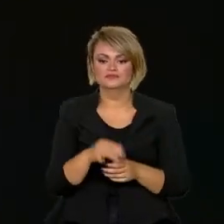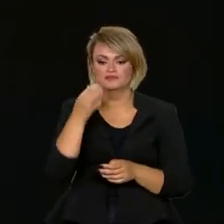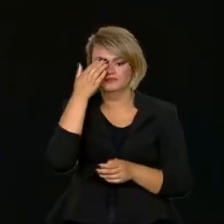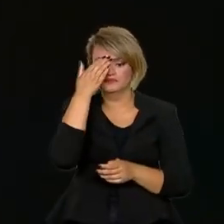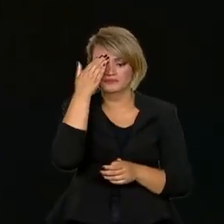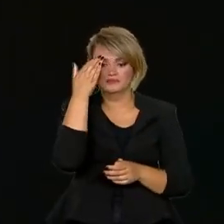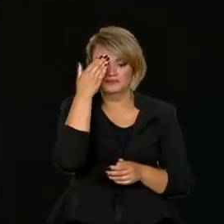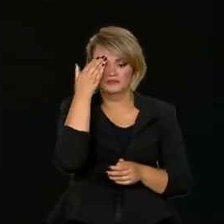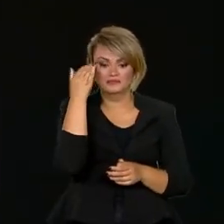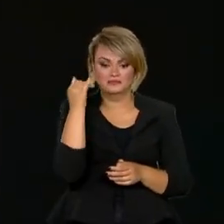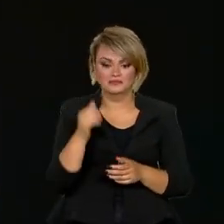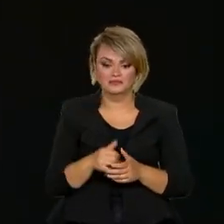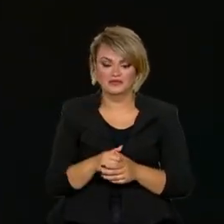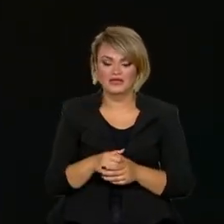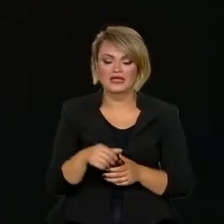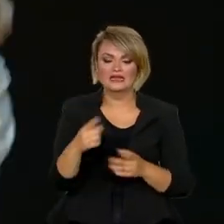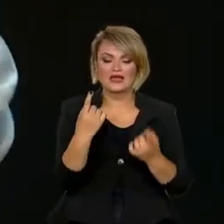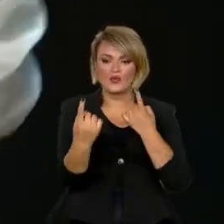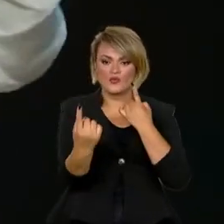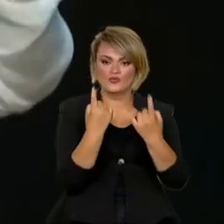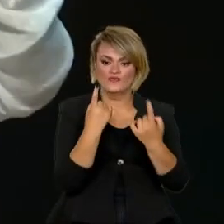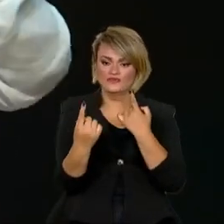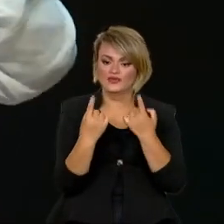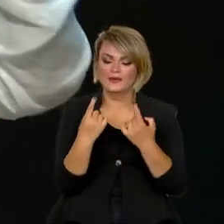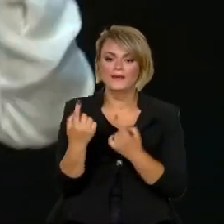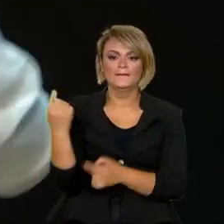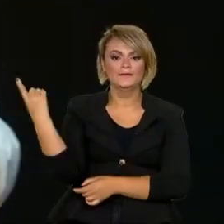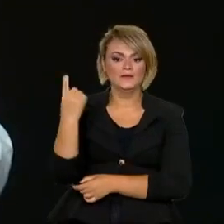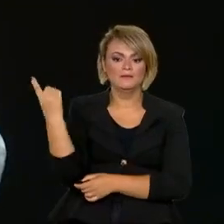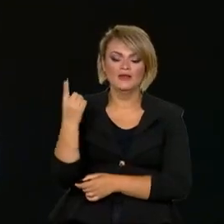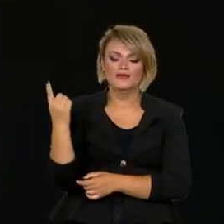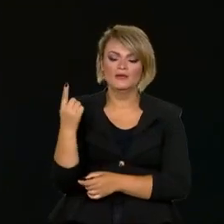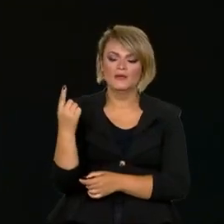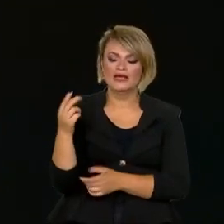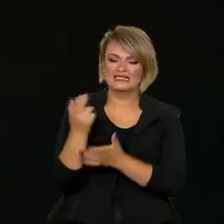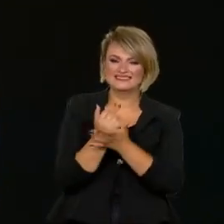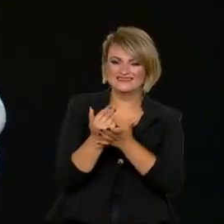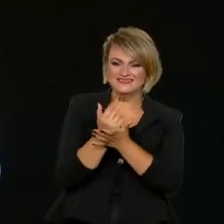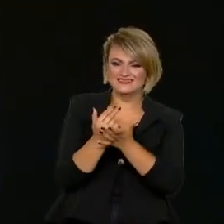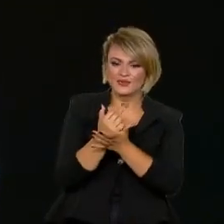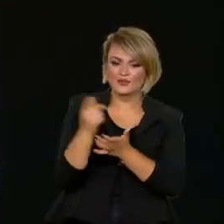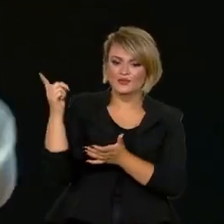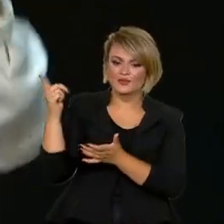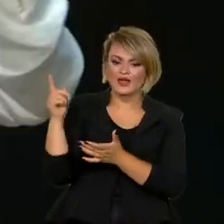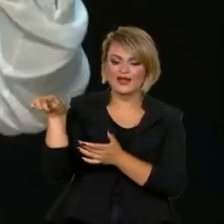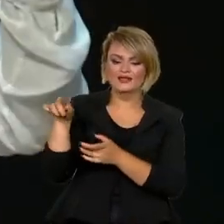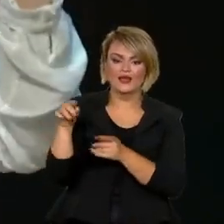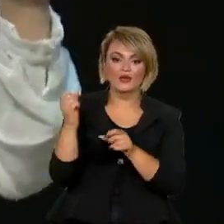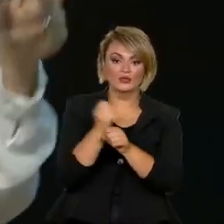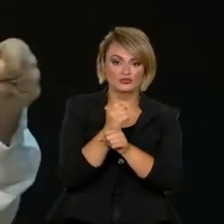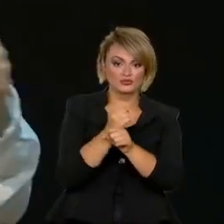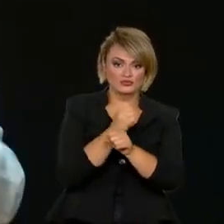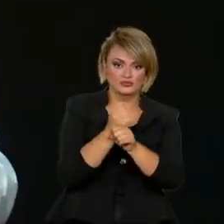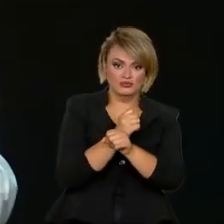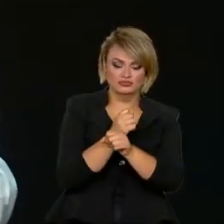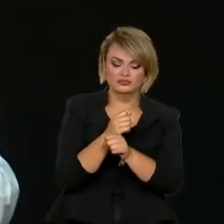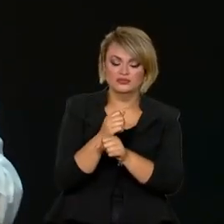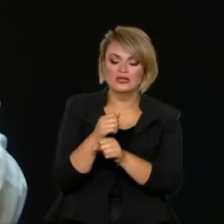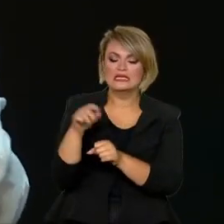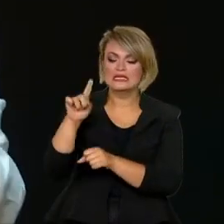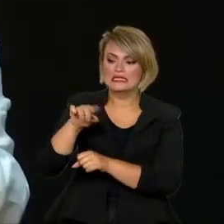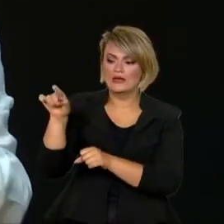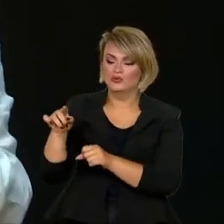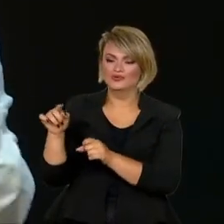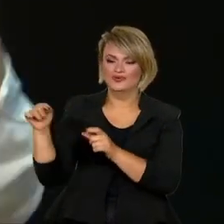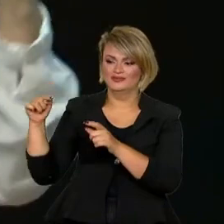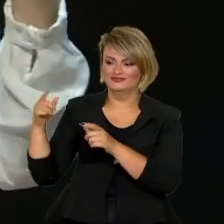sustentável. Começando com rodovias, primeira coisa, os retângulos são obras e as formas arredondadas